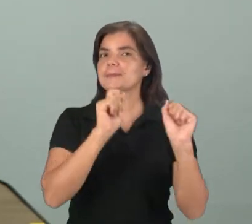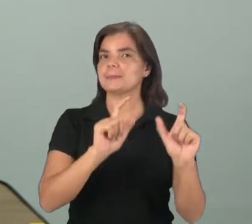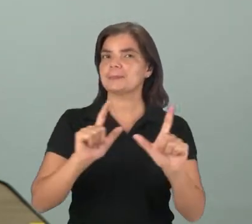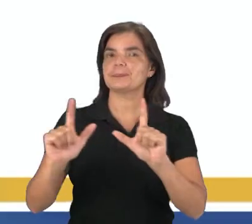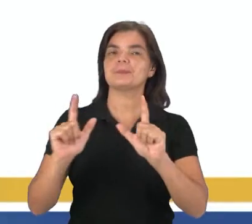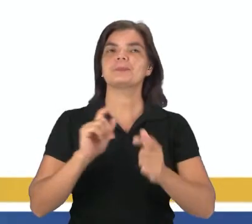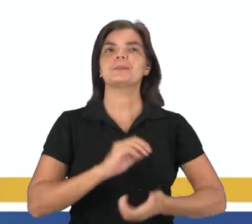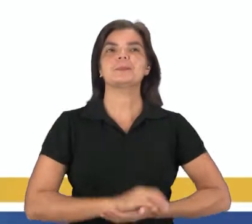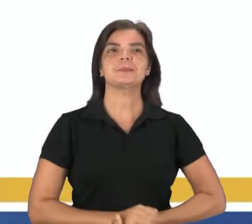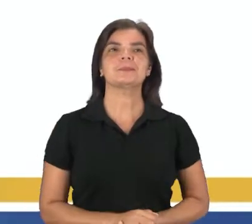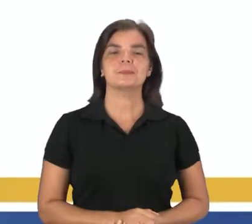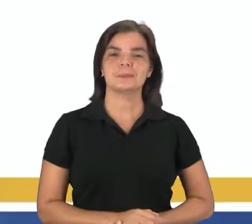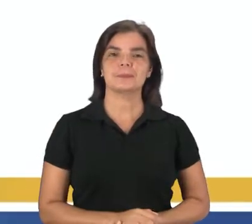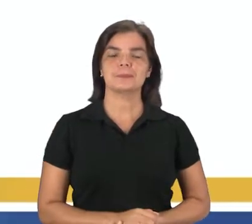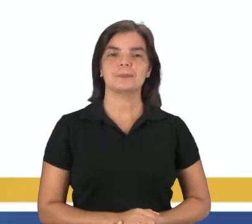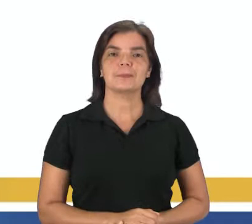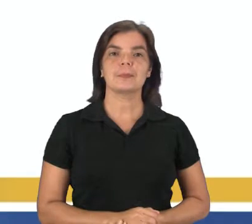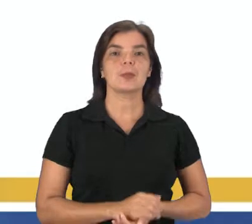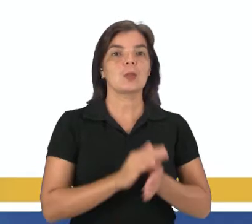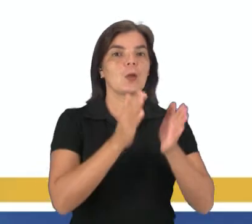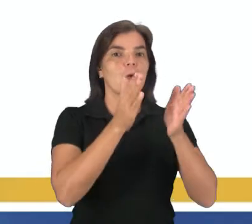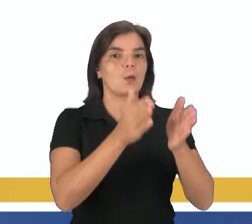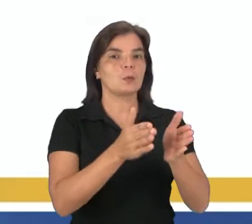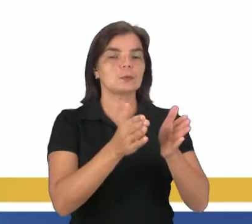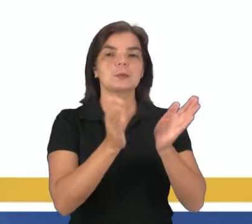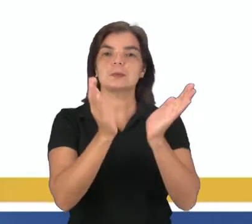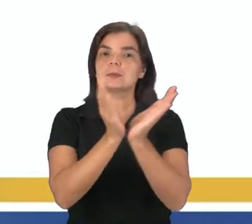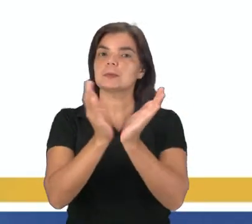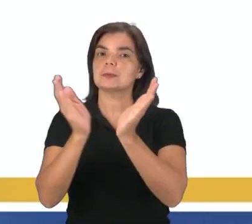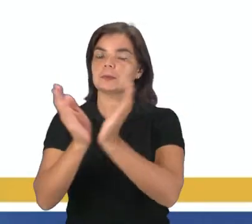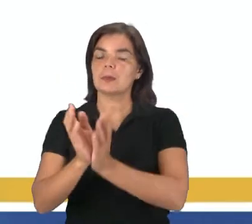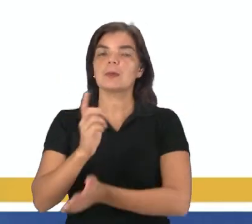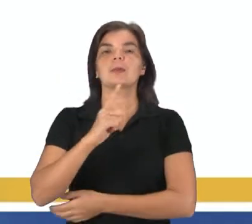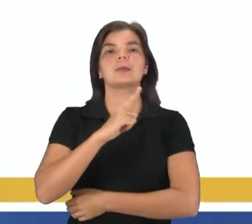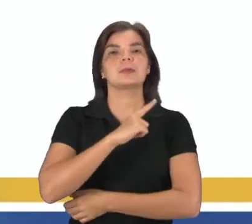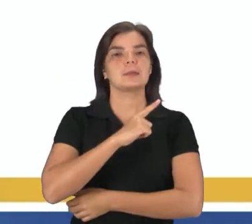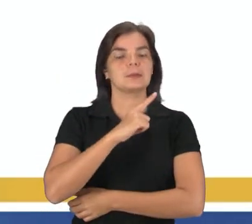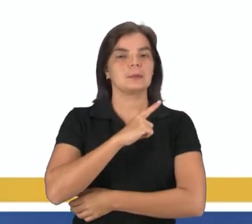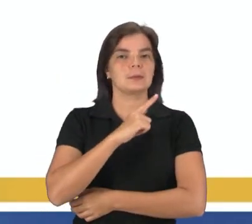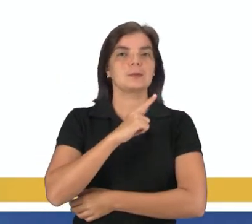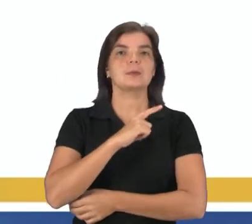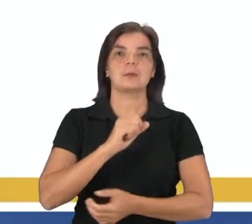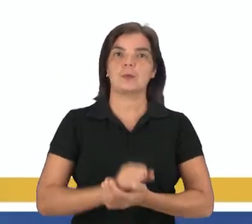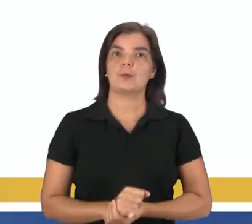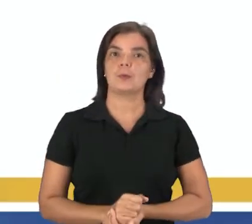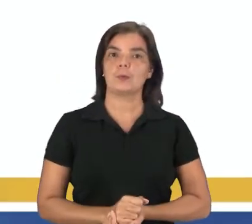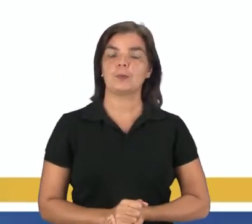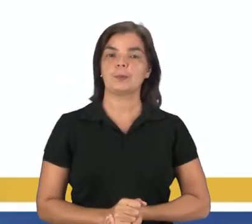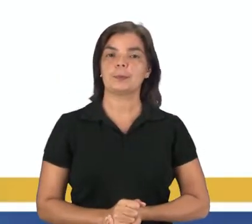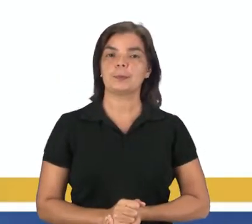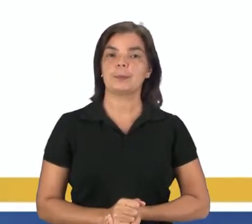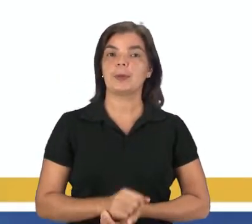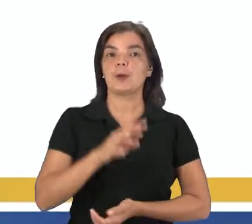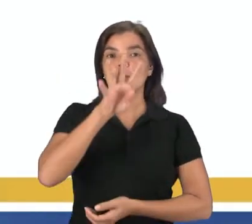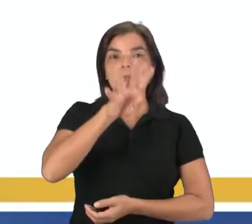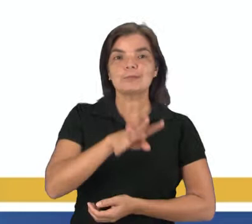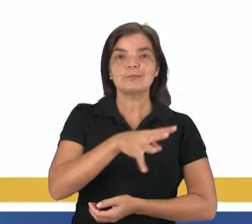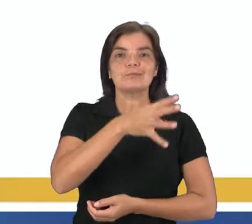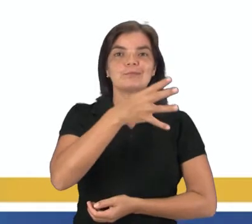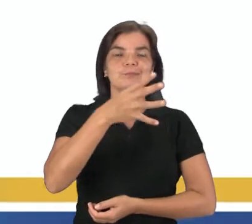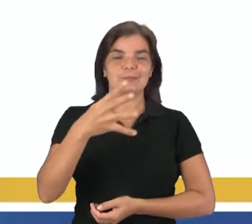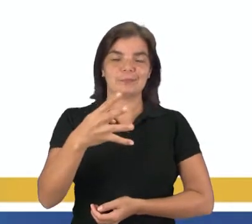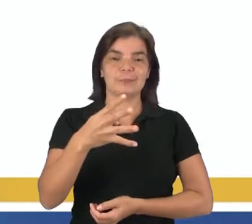na telinha? Ordem e classes. Nós temos aí, uma